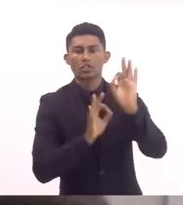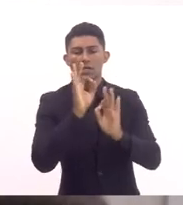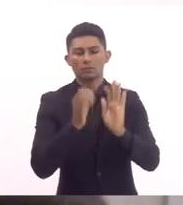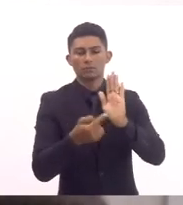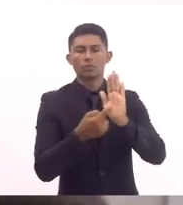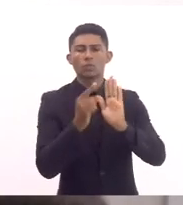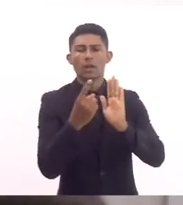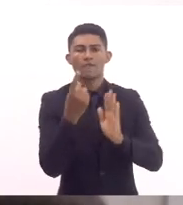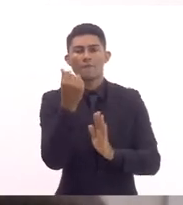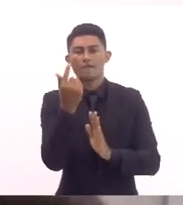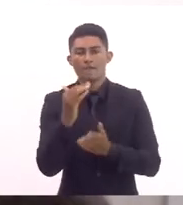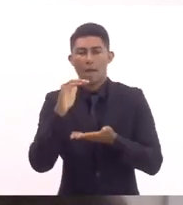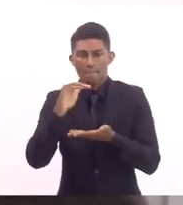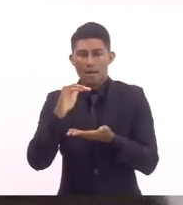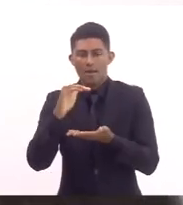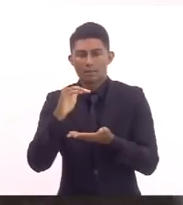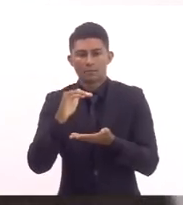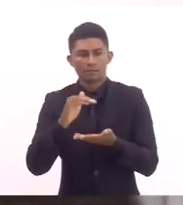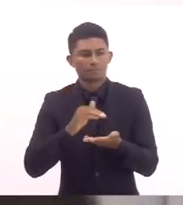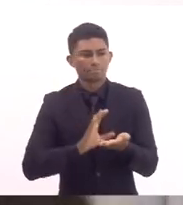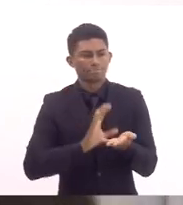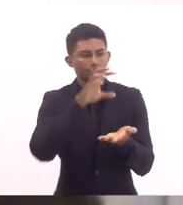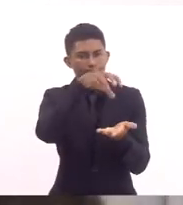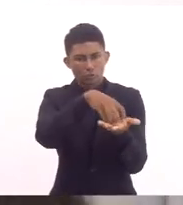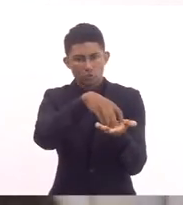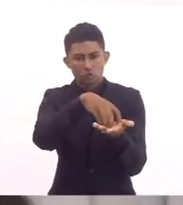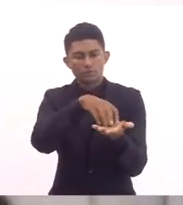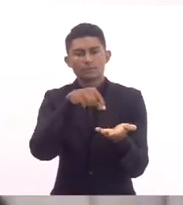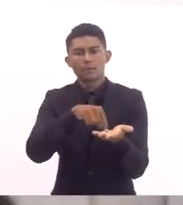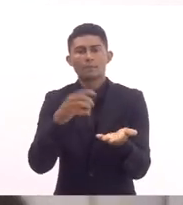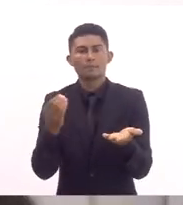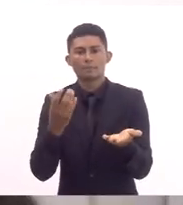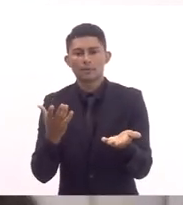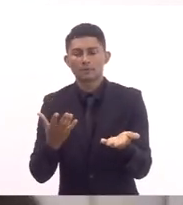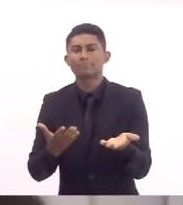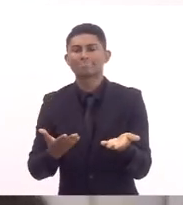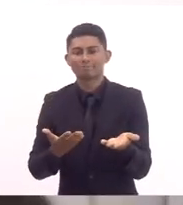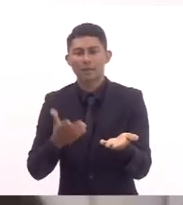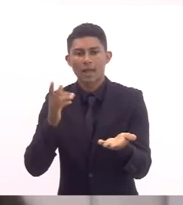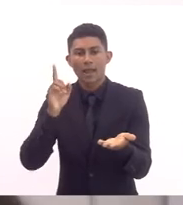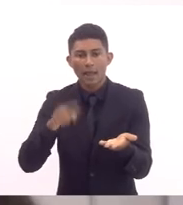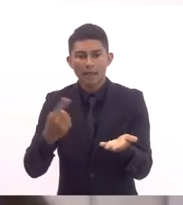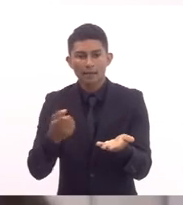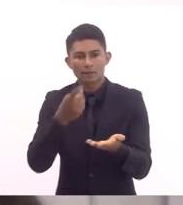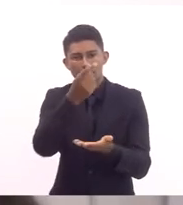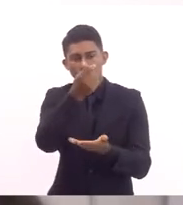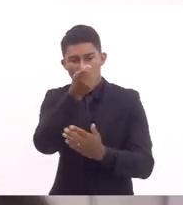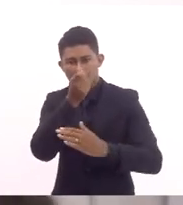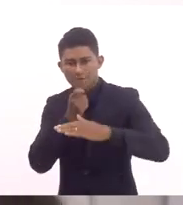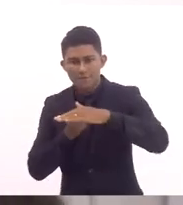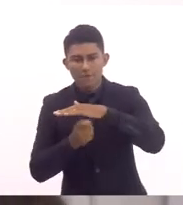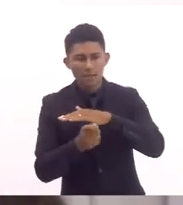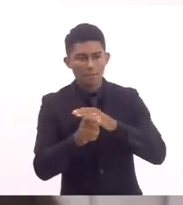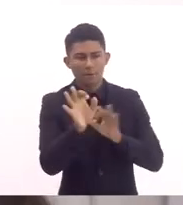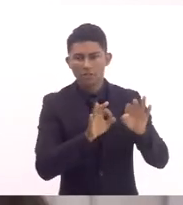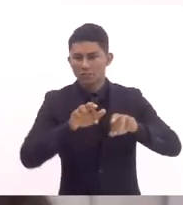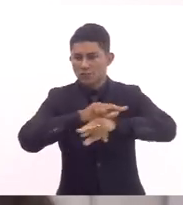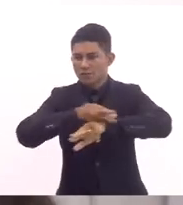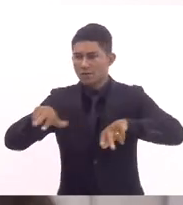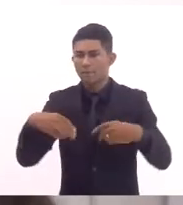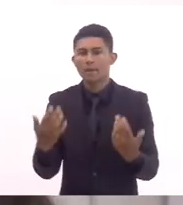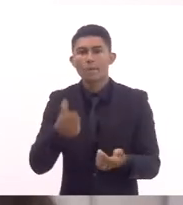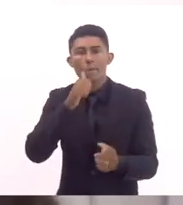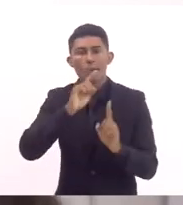abrindo aqui para eu não esquecer nada uma descentralização de verba para financiar projetos para o enfrentamento da mortalidade materna